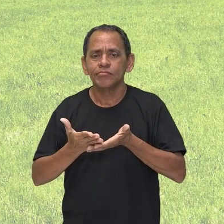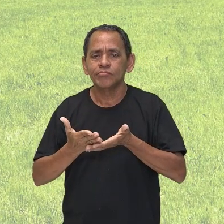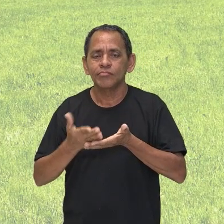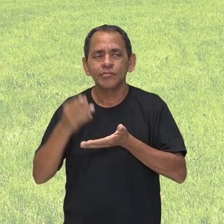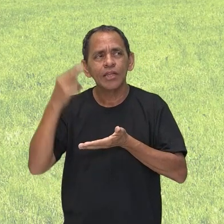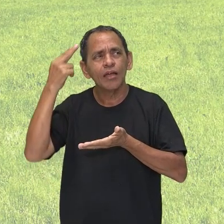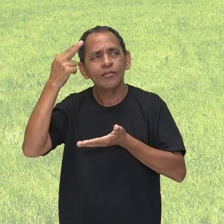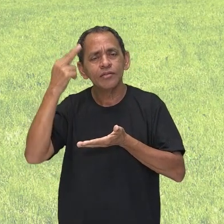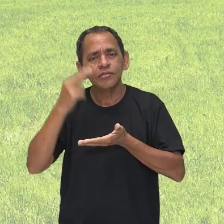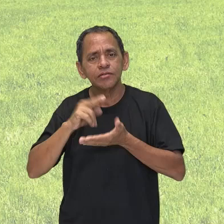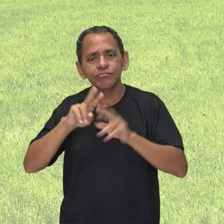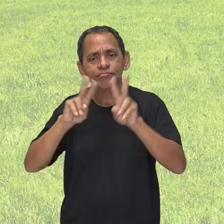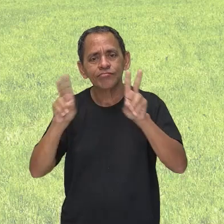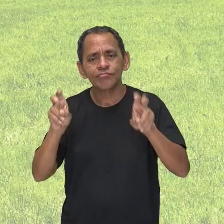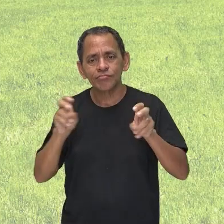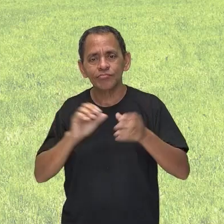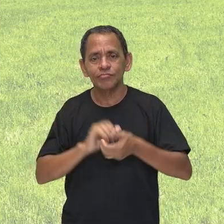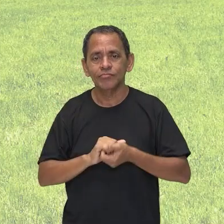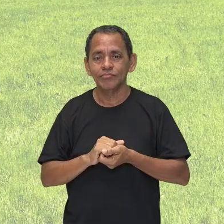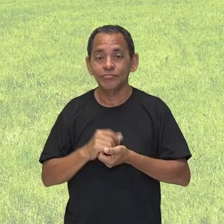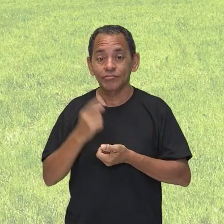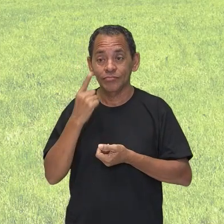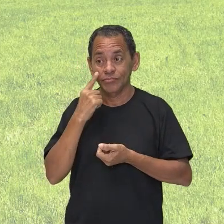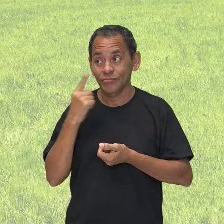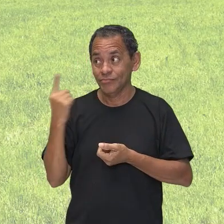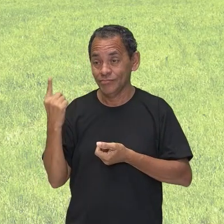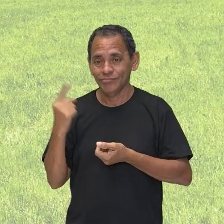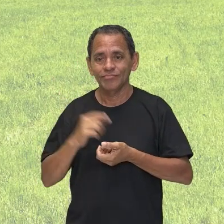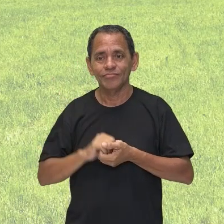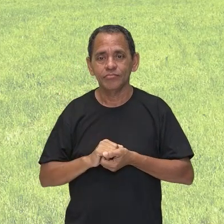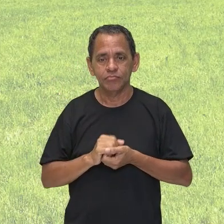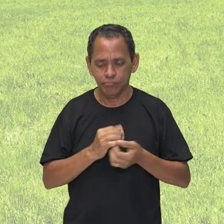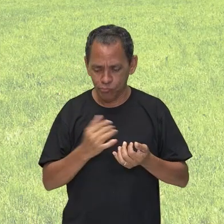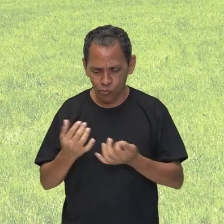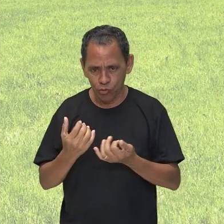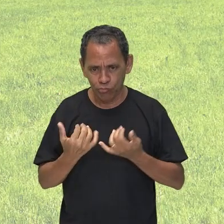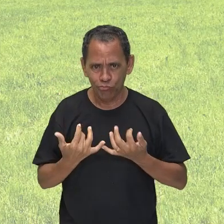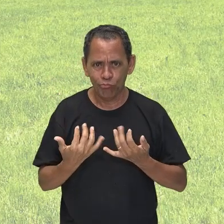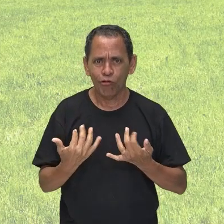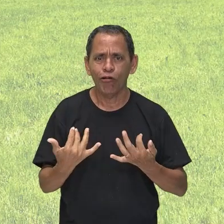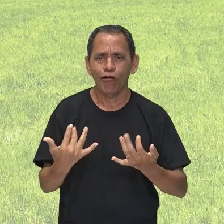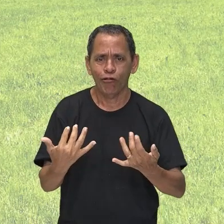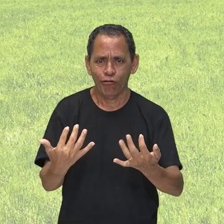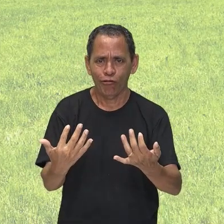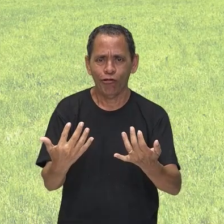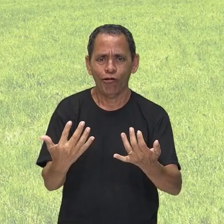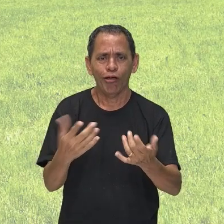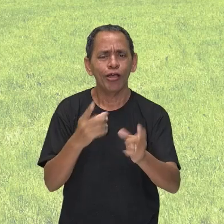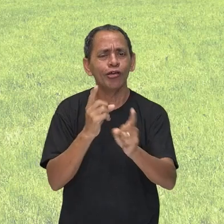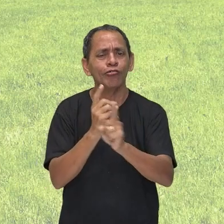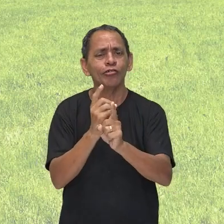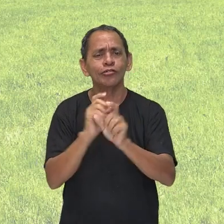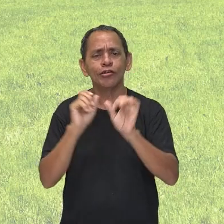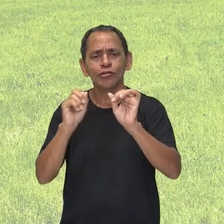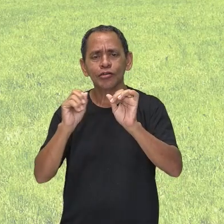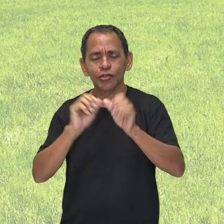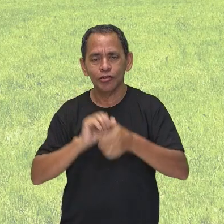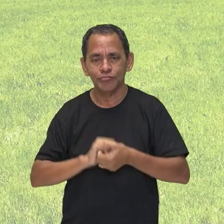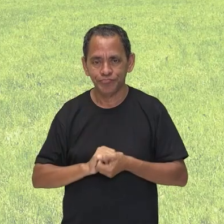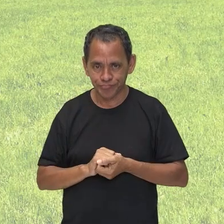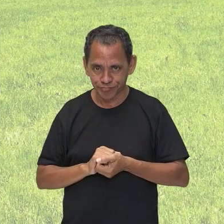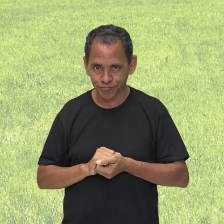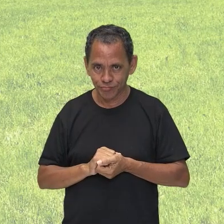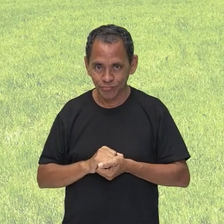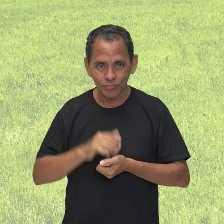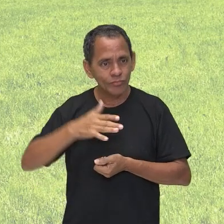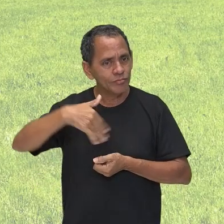nosso tema em um campo vasto, né? E o que a gente pode encontrar nesse campo vasto? Nós temos